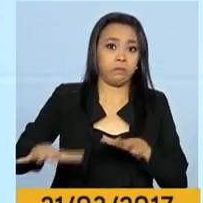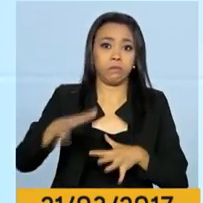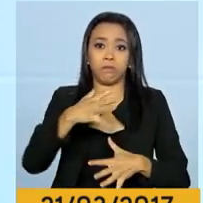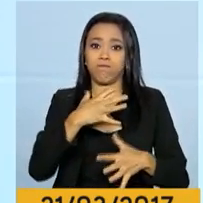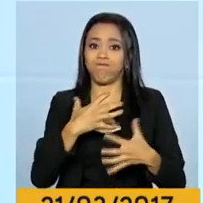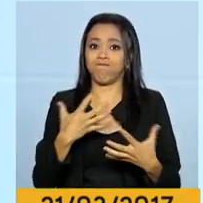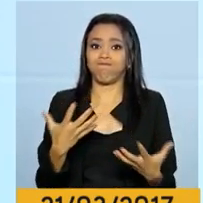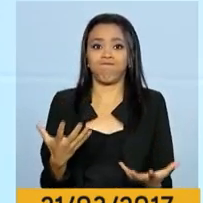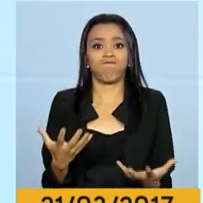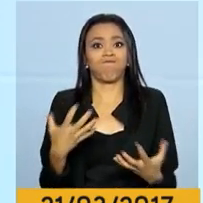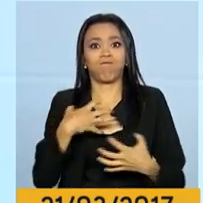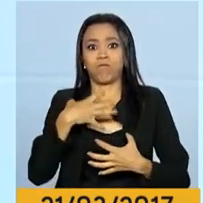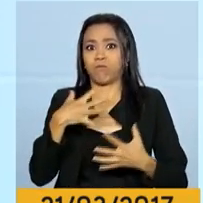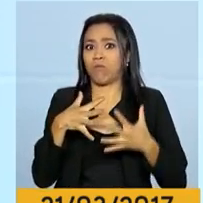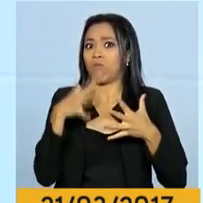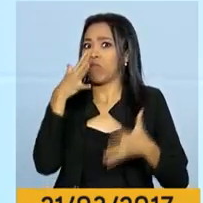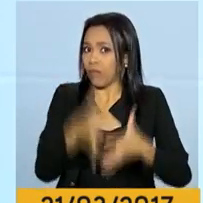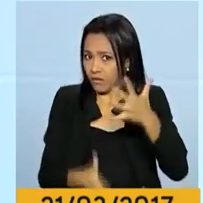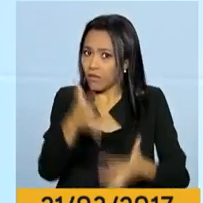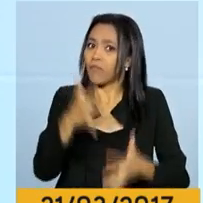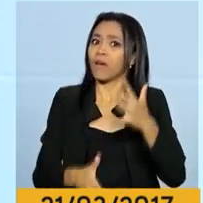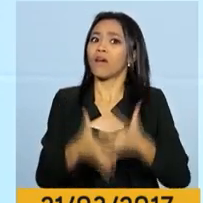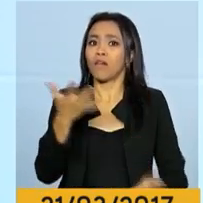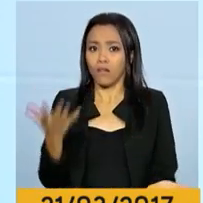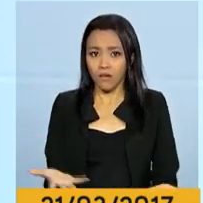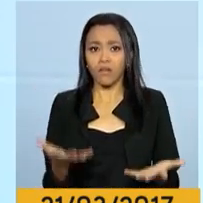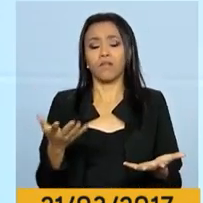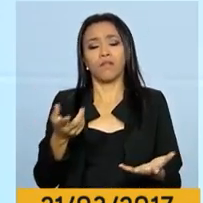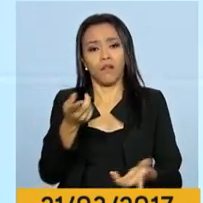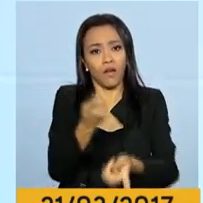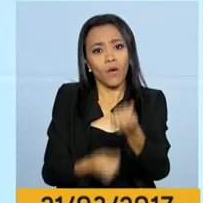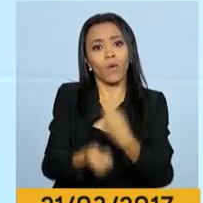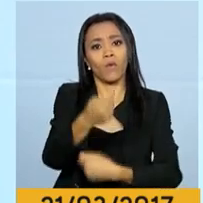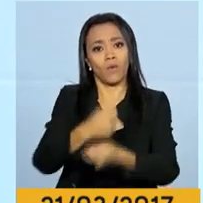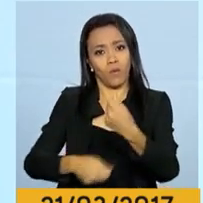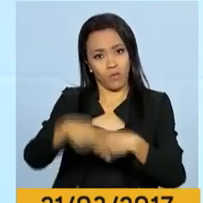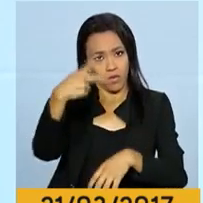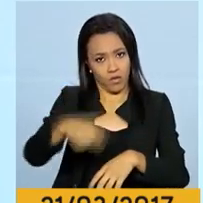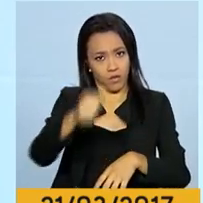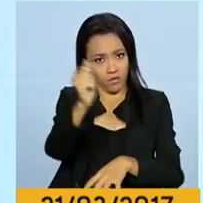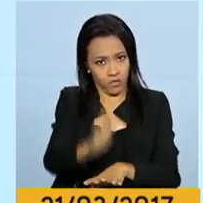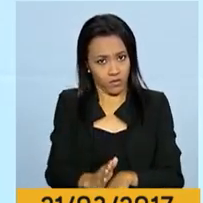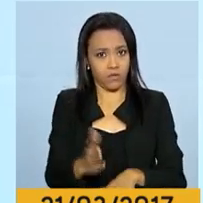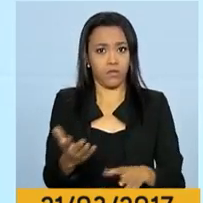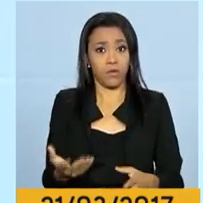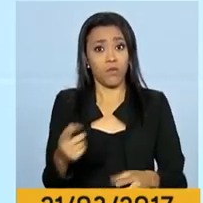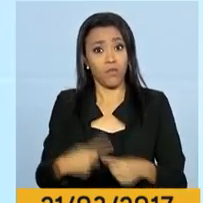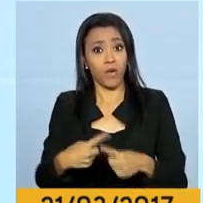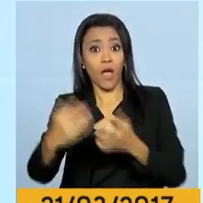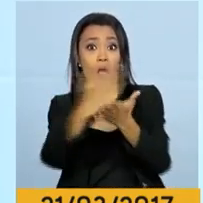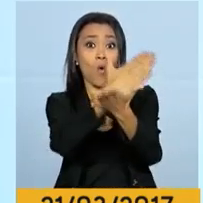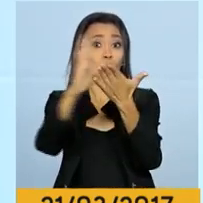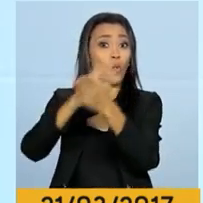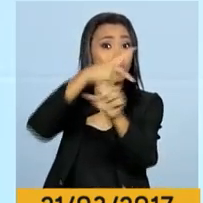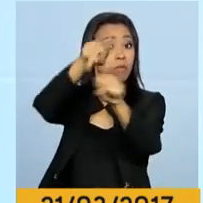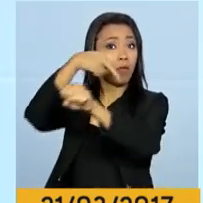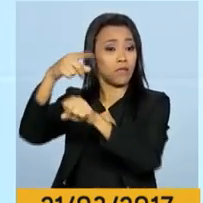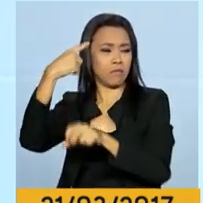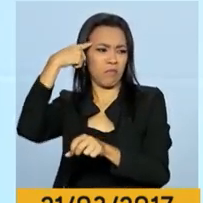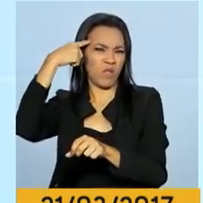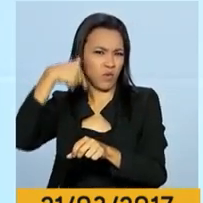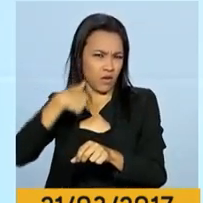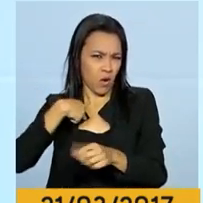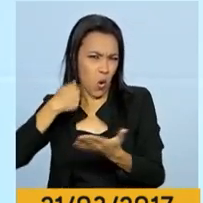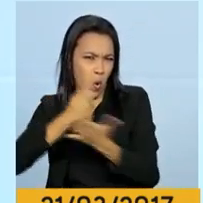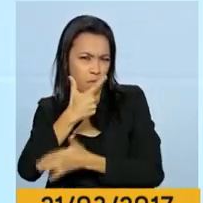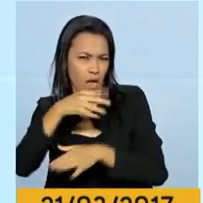registrar, um embaraço econômico para o país, porque alguns países, de alguma maneira, já pensam ou pensaram em suspender. Aliás, hoje eu